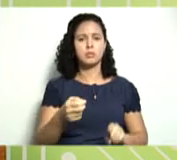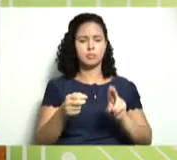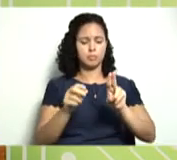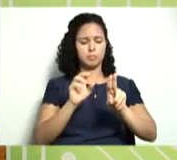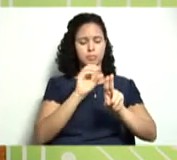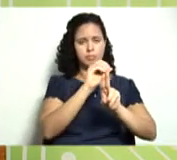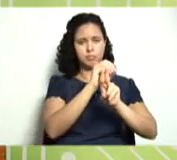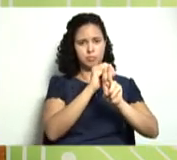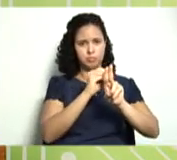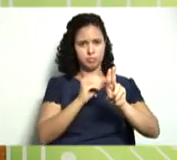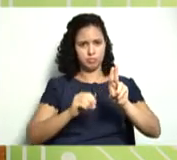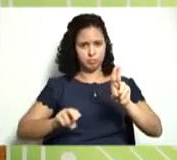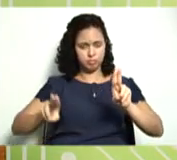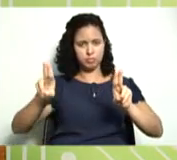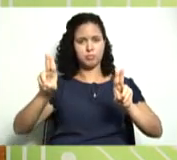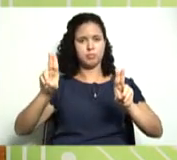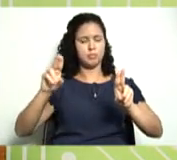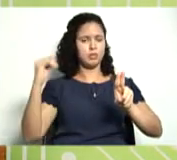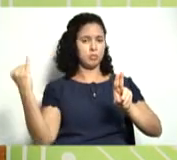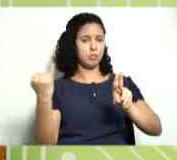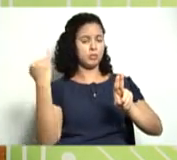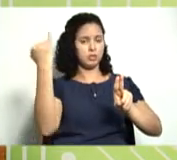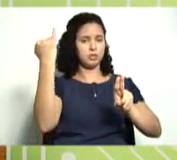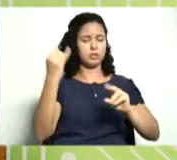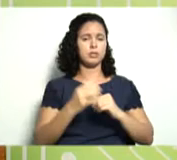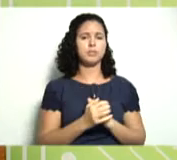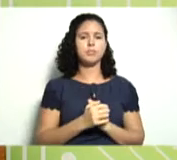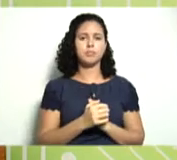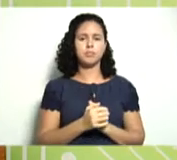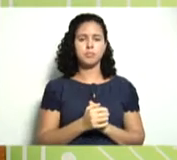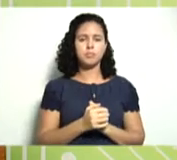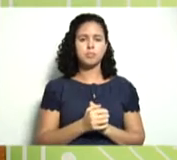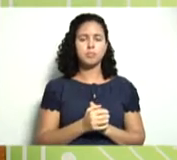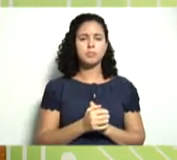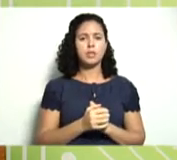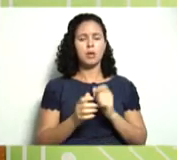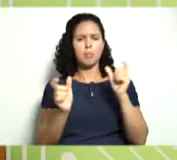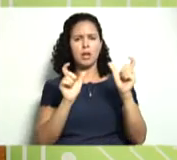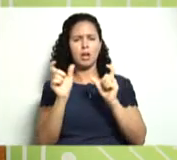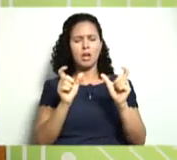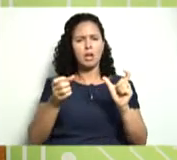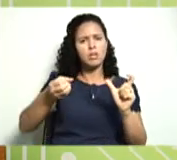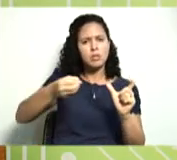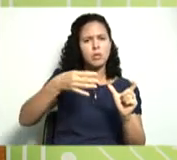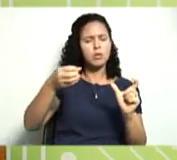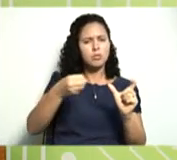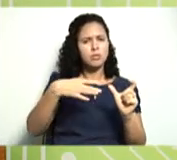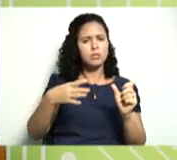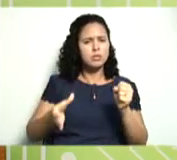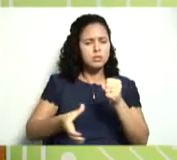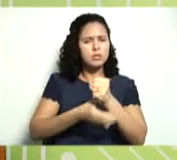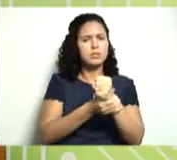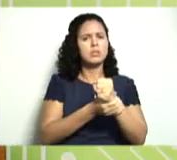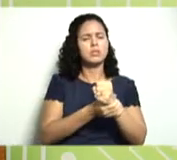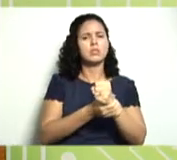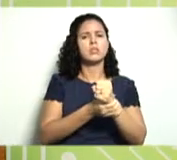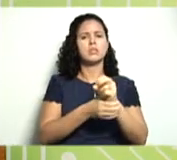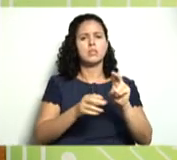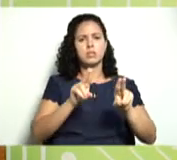alguns sejam novo por exemplo servidor de backup é segurança das informações